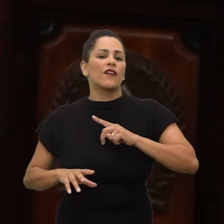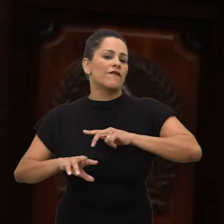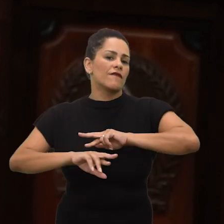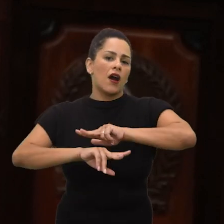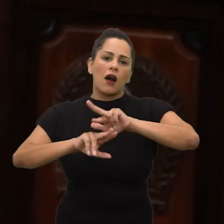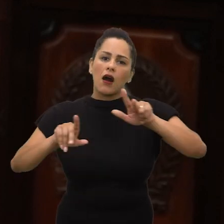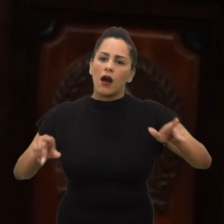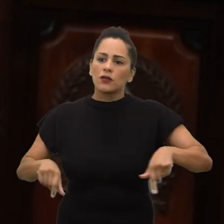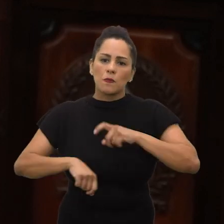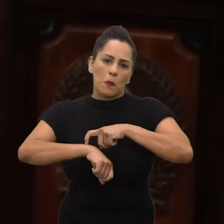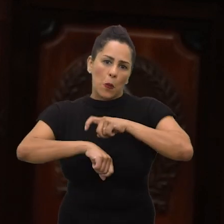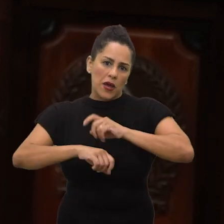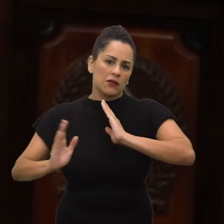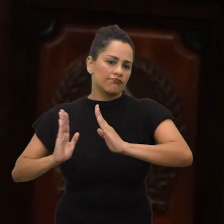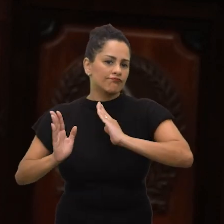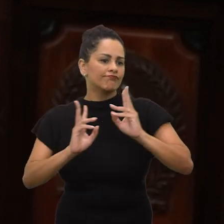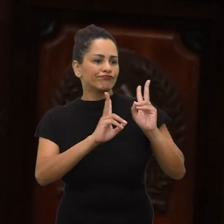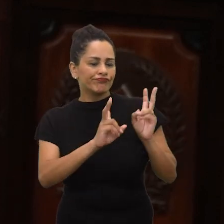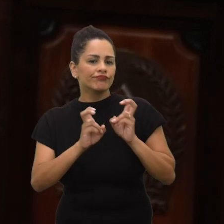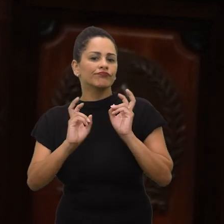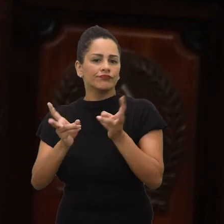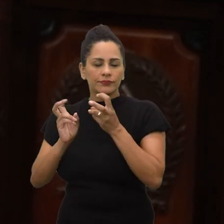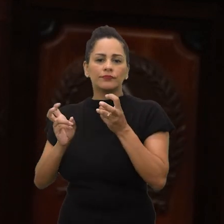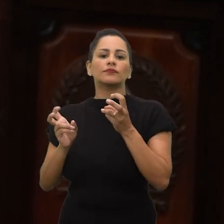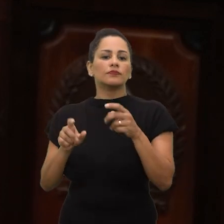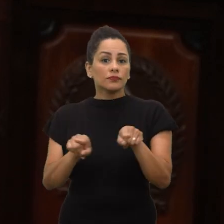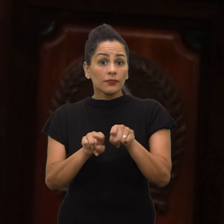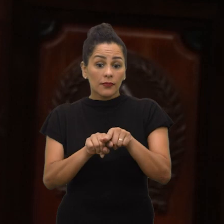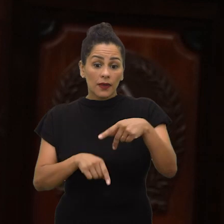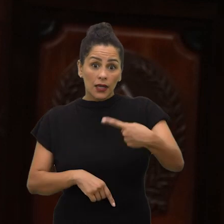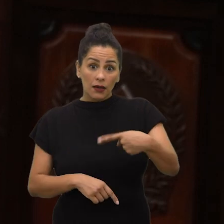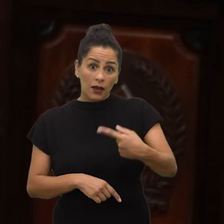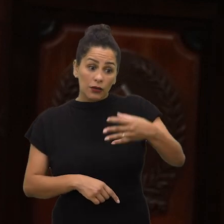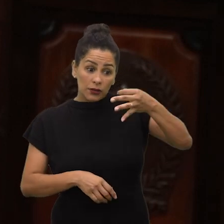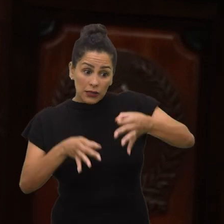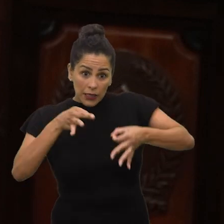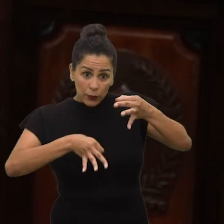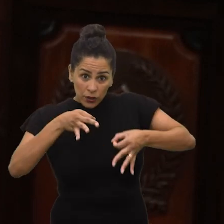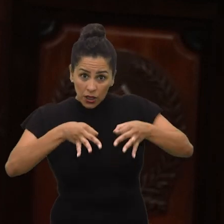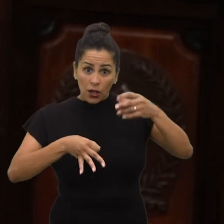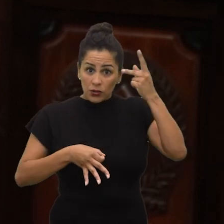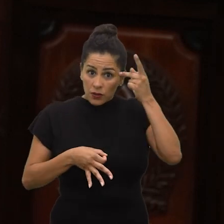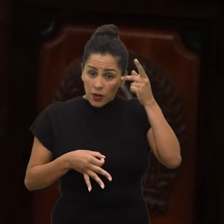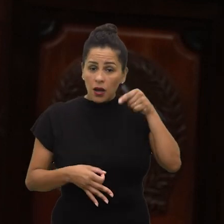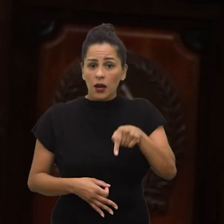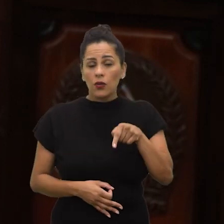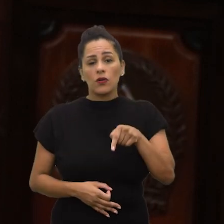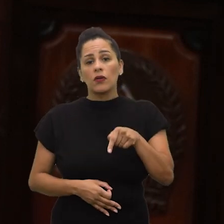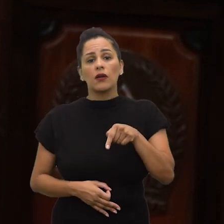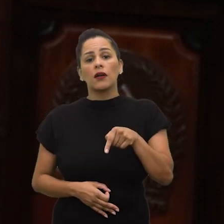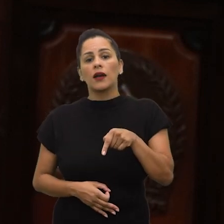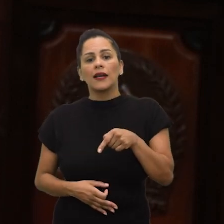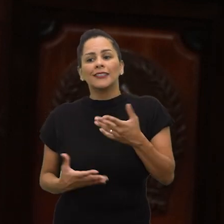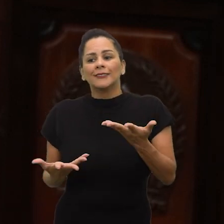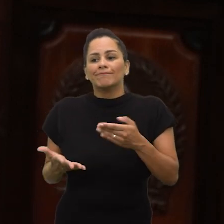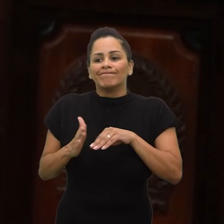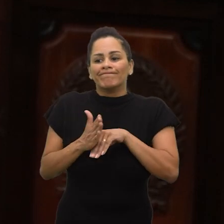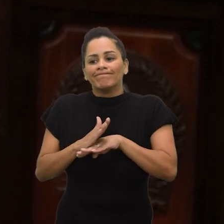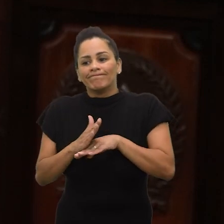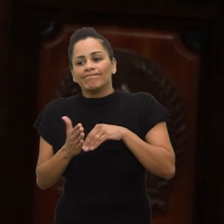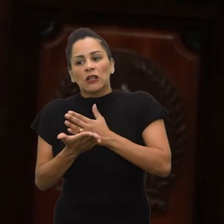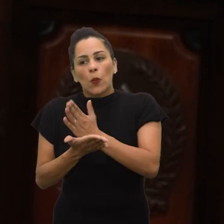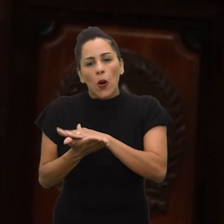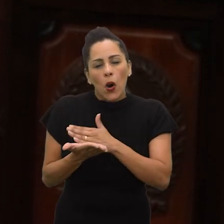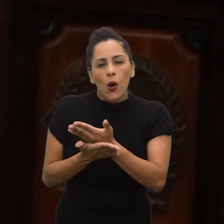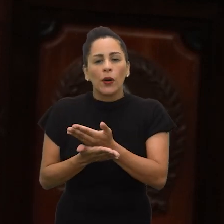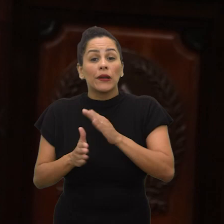em vários ocasiões e é um tribunal que desconfortavelmente ainda